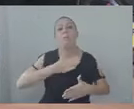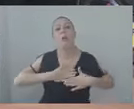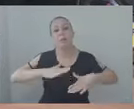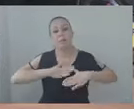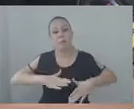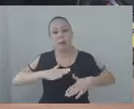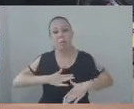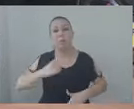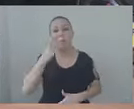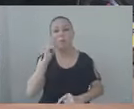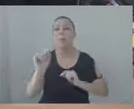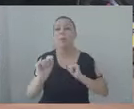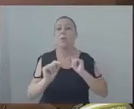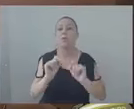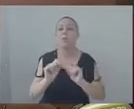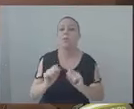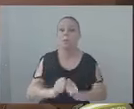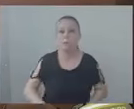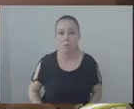Isso.